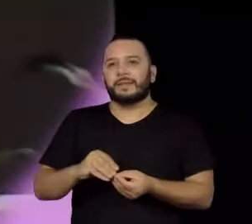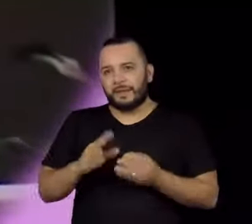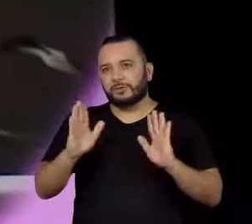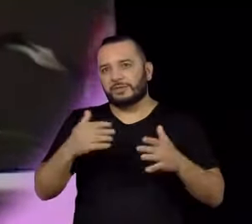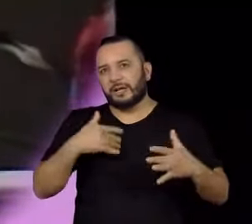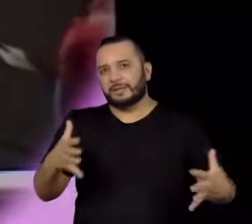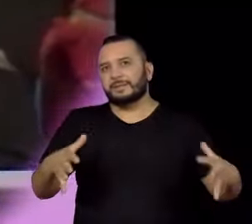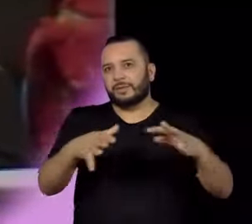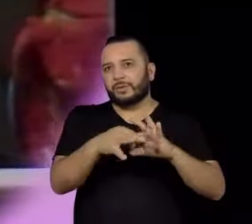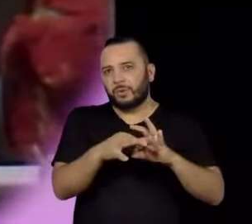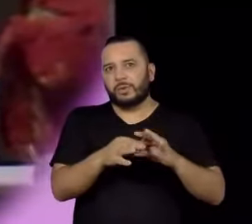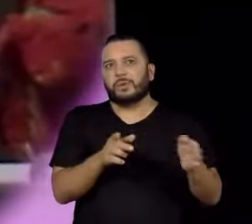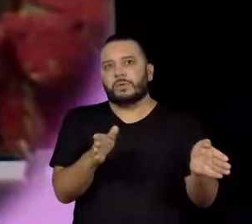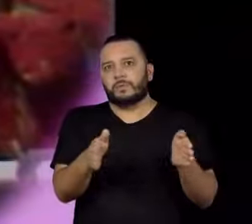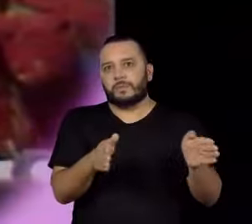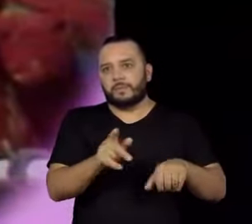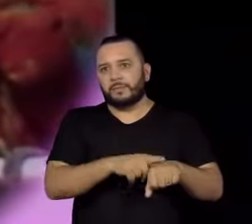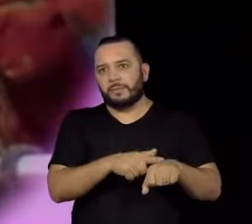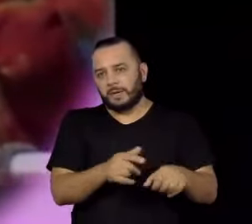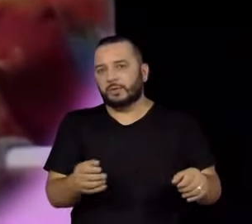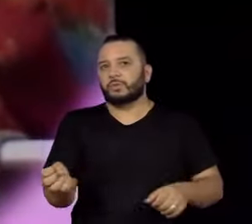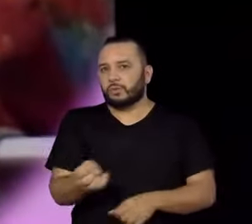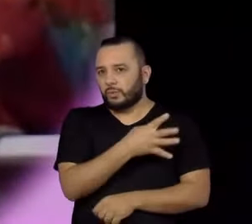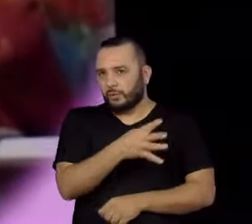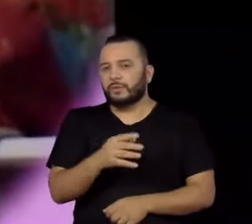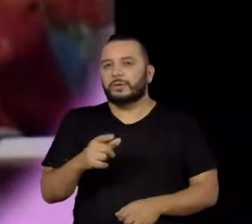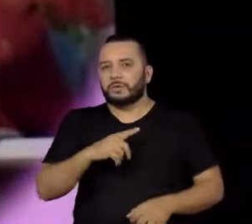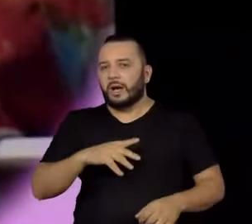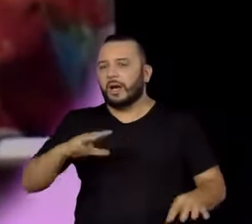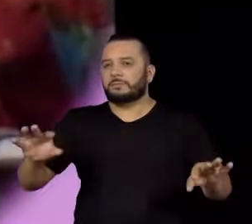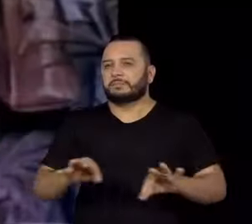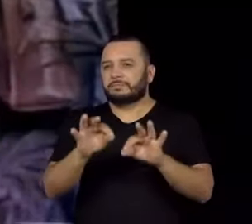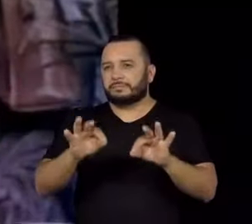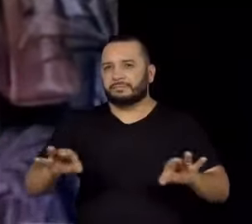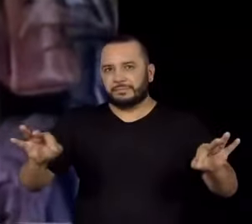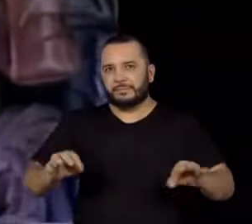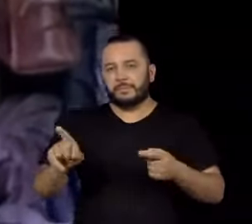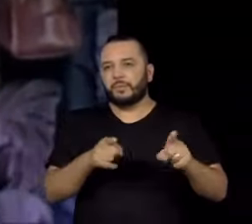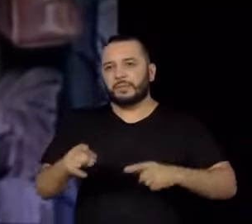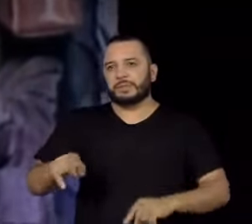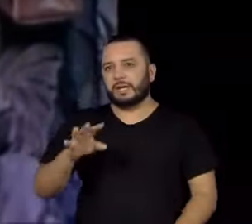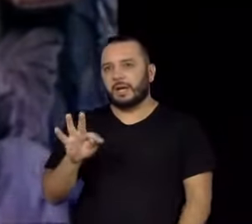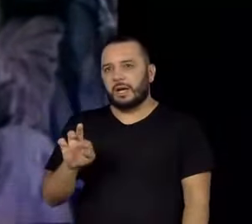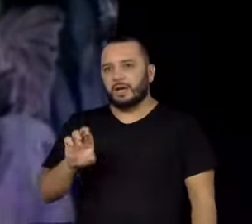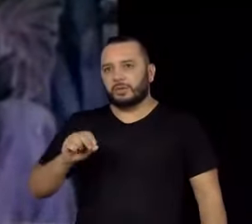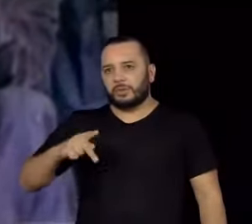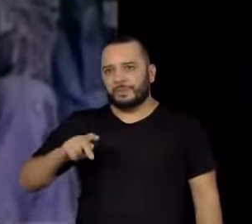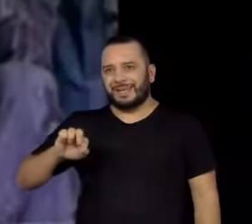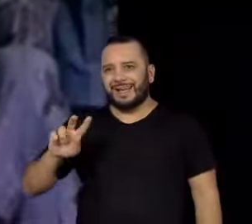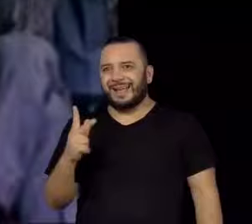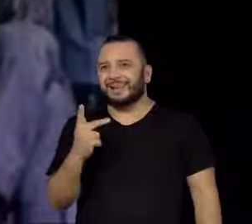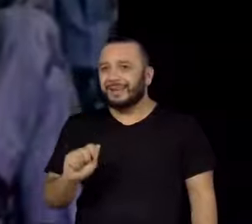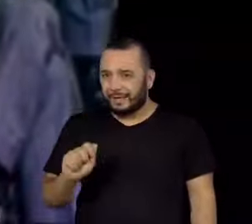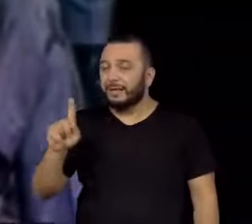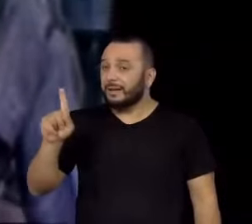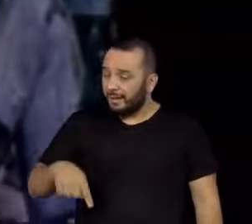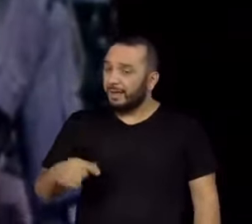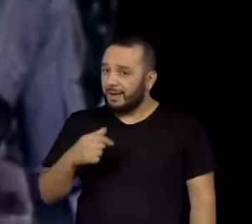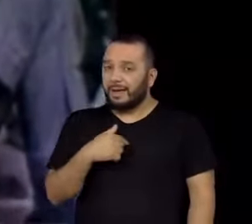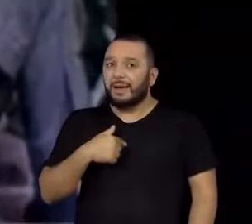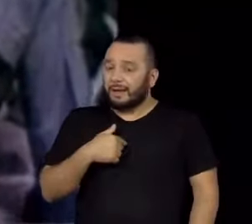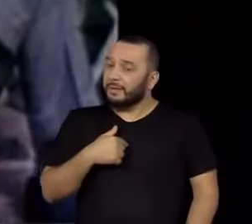integrou a esse novo momento com o seu revolucionário arranjo para a música Tropicália, espécie de pedra fundamental